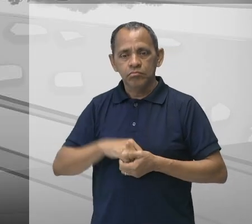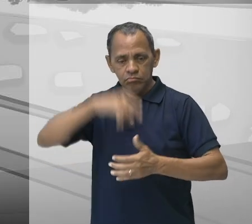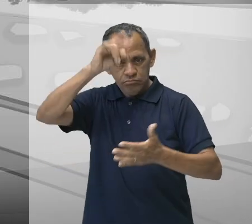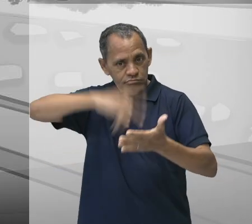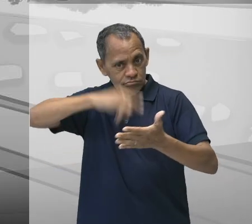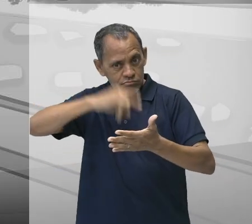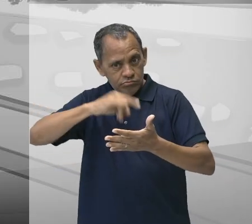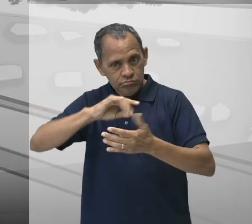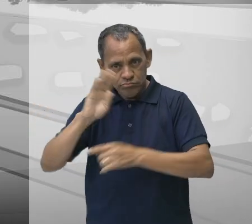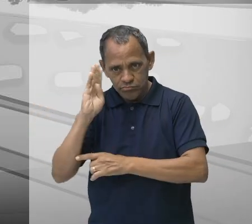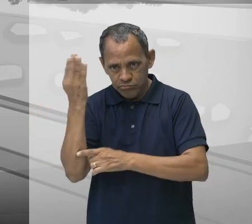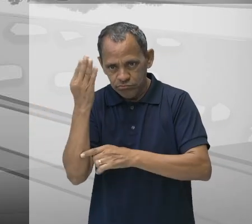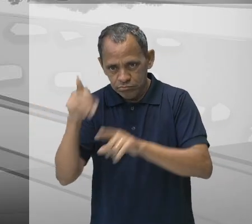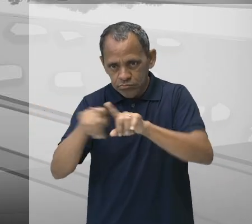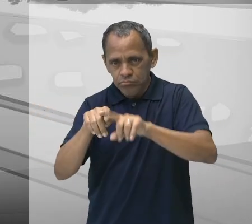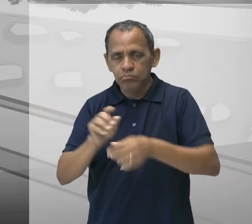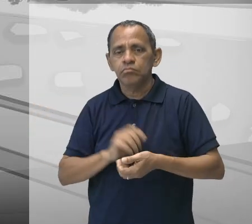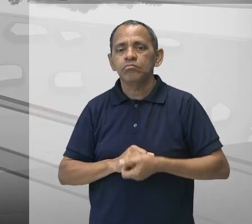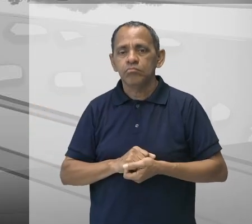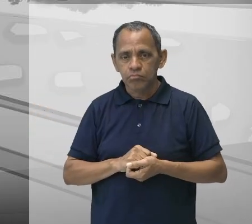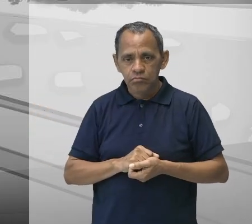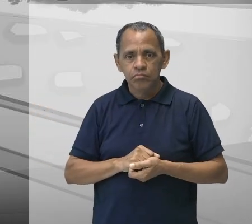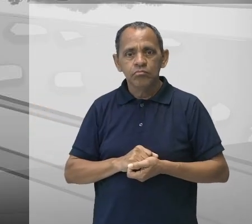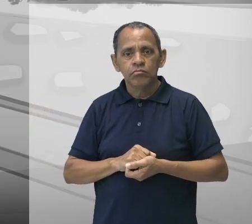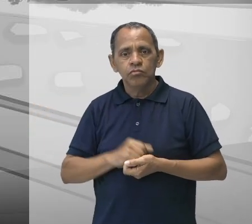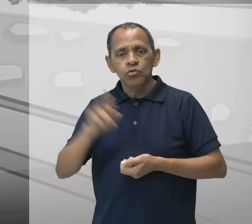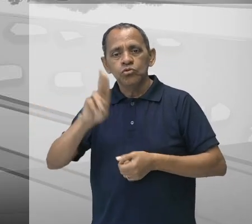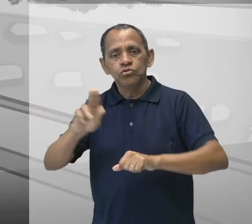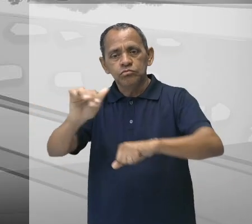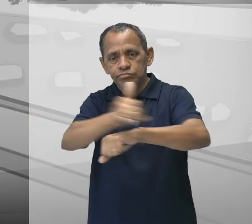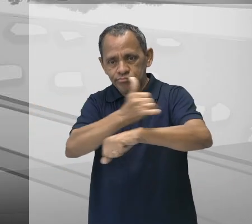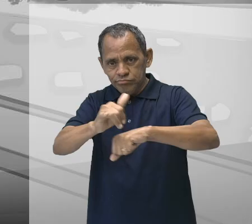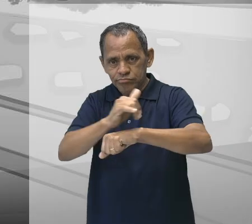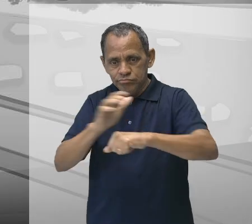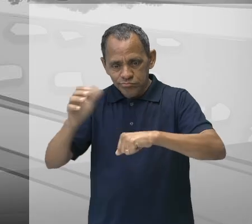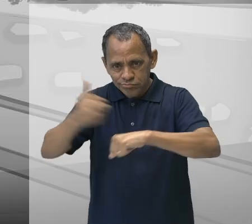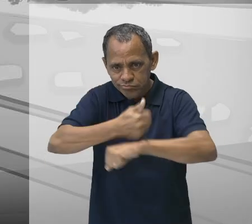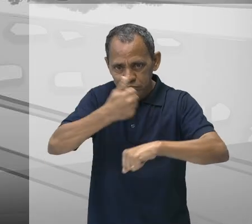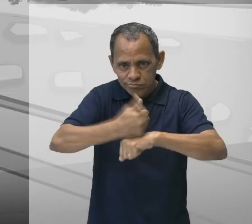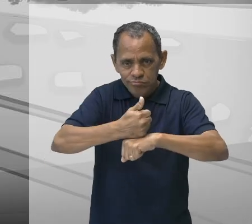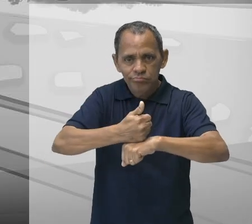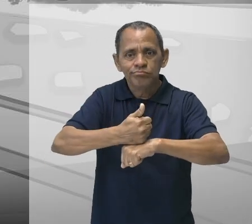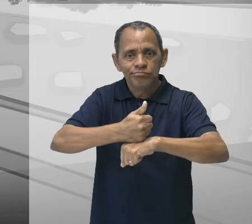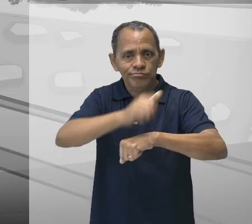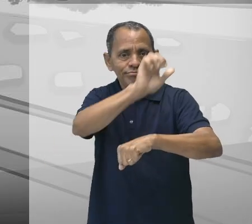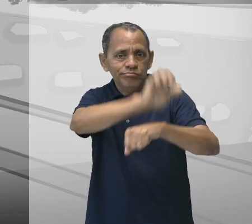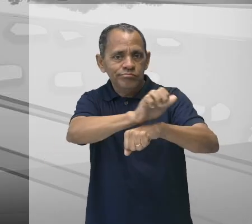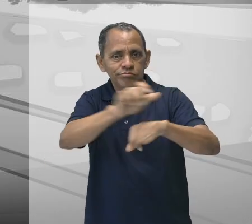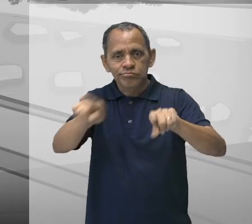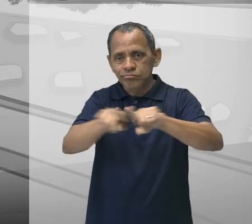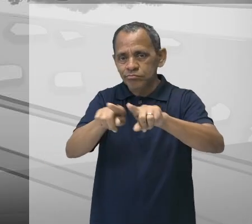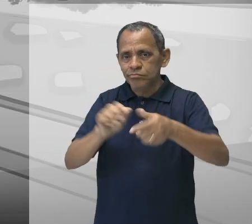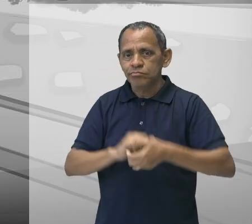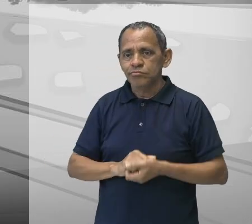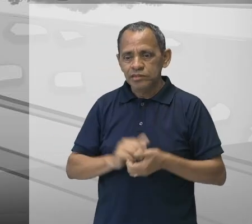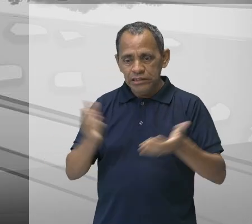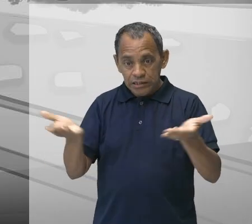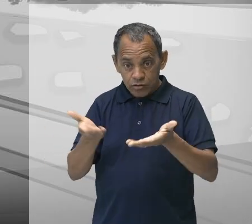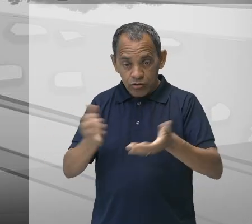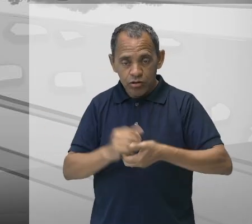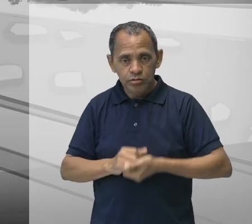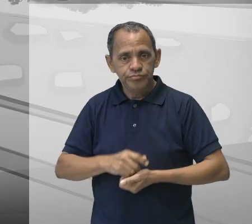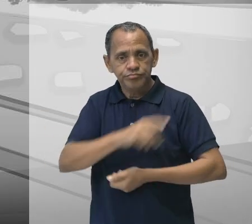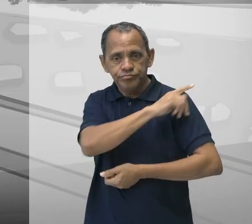Cohen, utilizou esse documento forjado para ser utilizado como justificativa para dar um golpe de Estado. O Getúlio